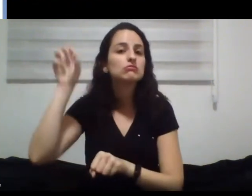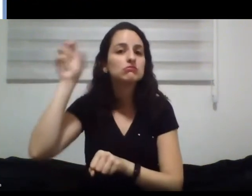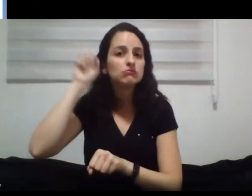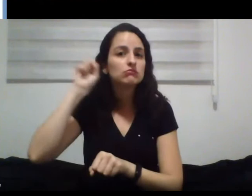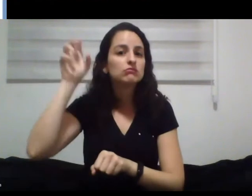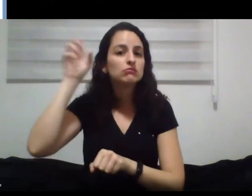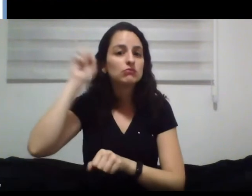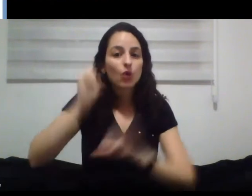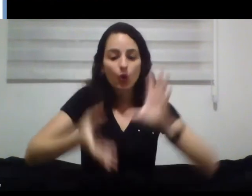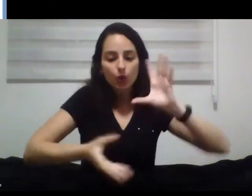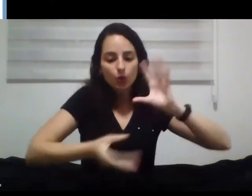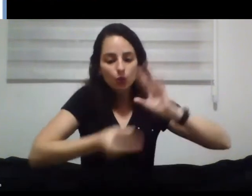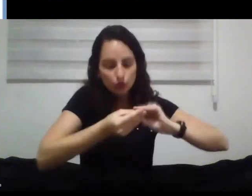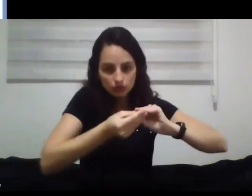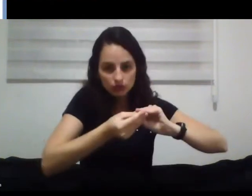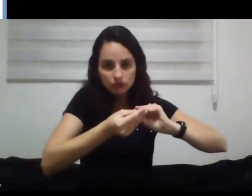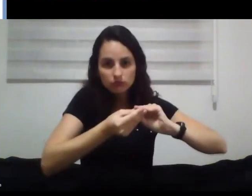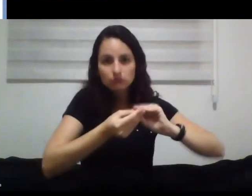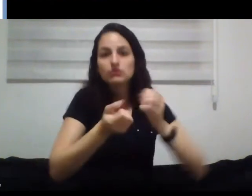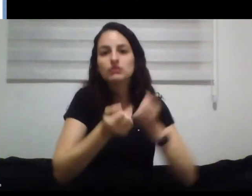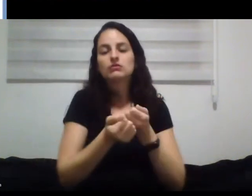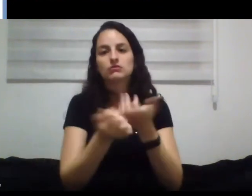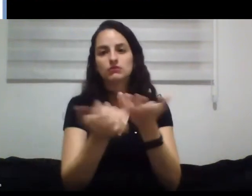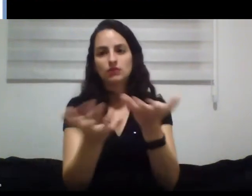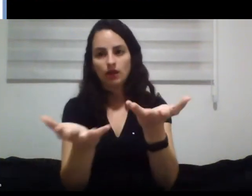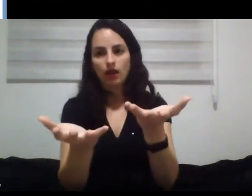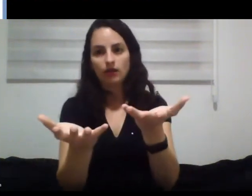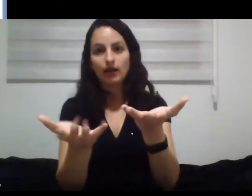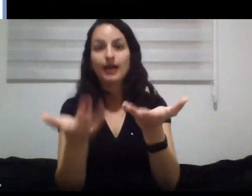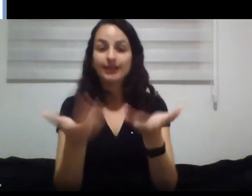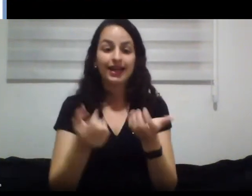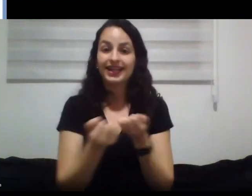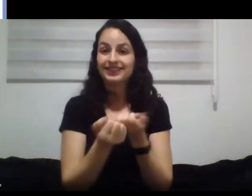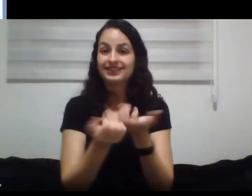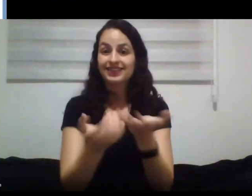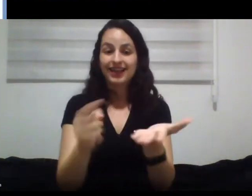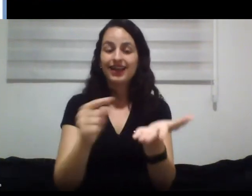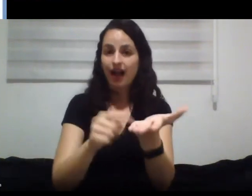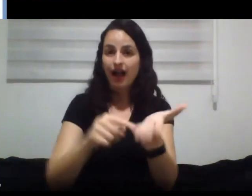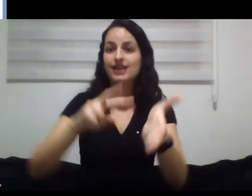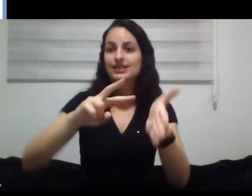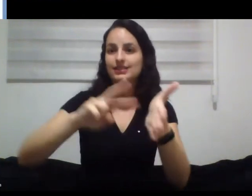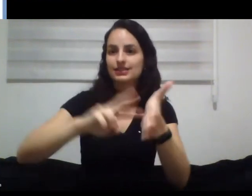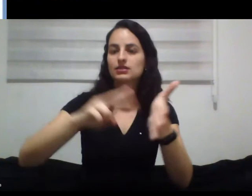pensar, 8, os 75% significa